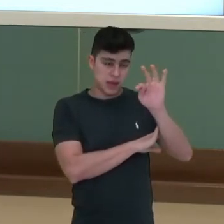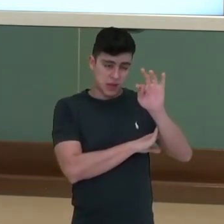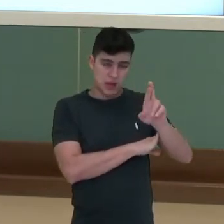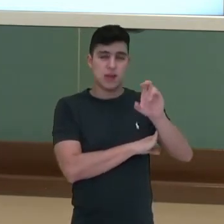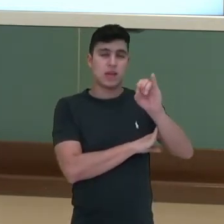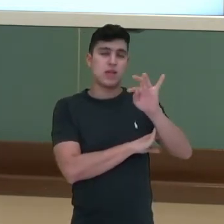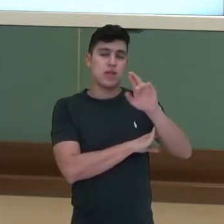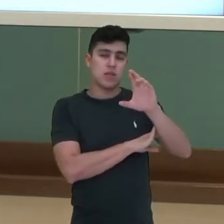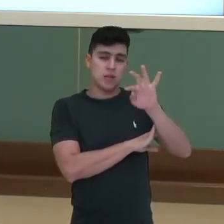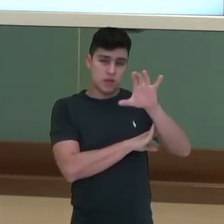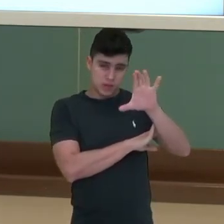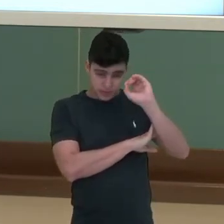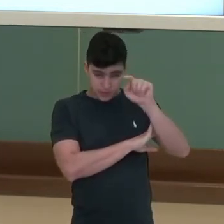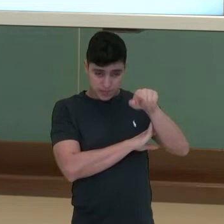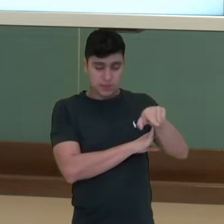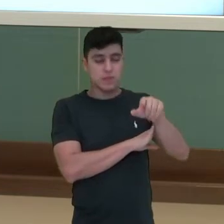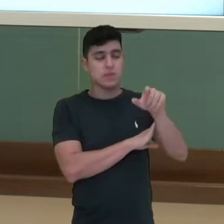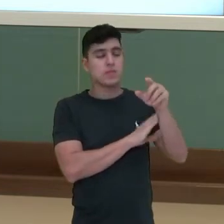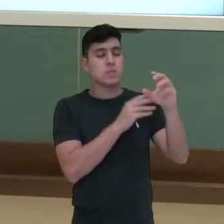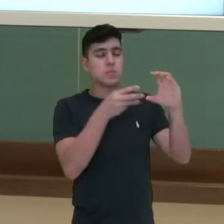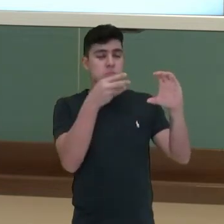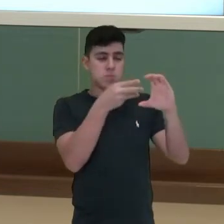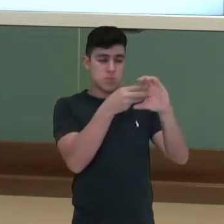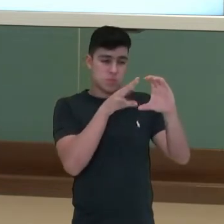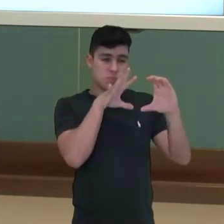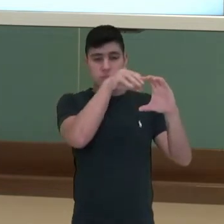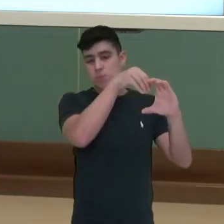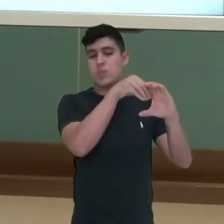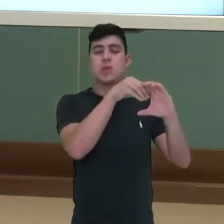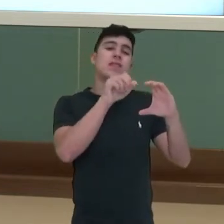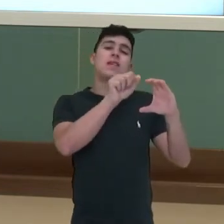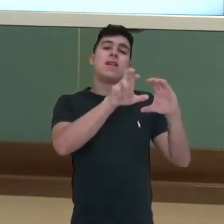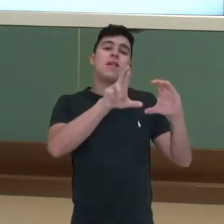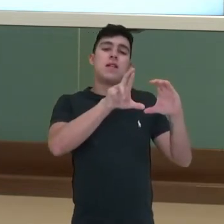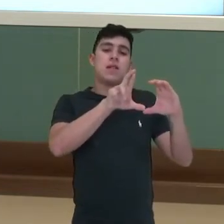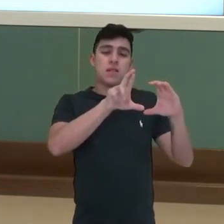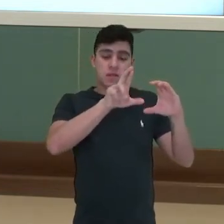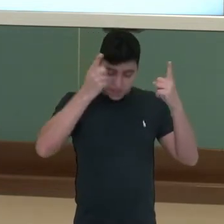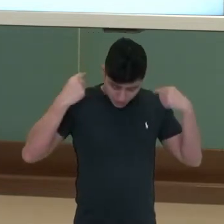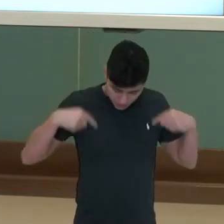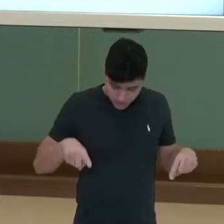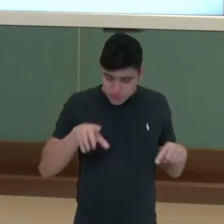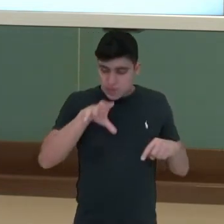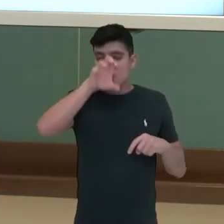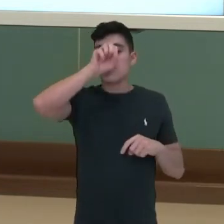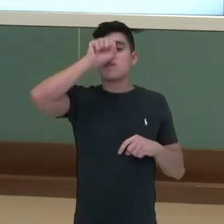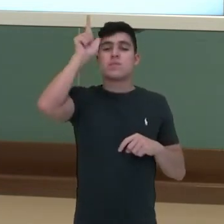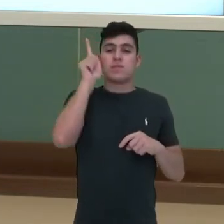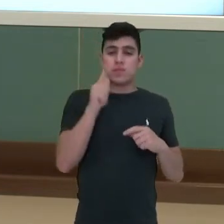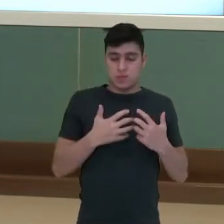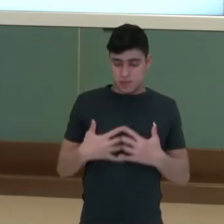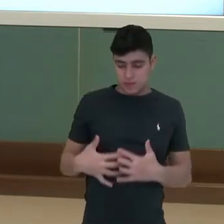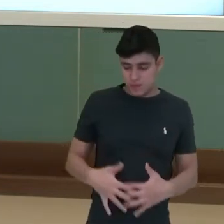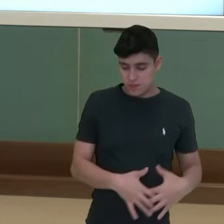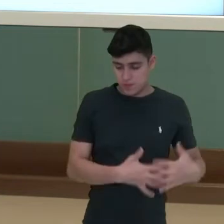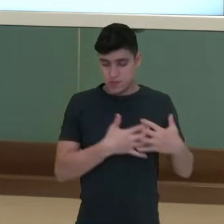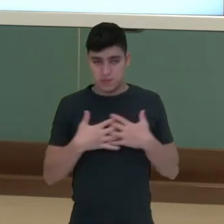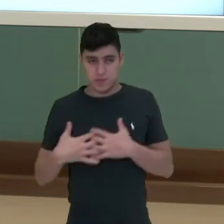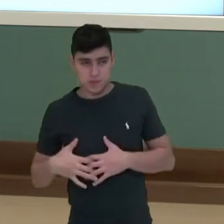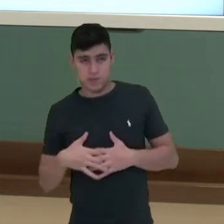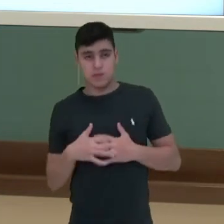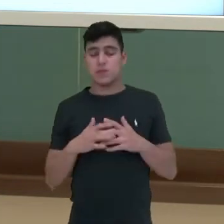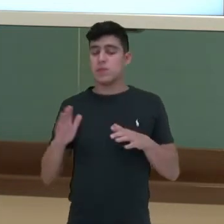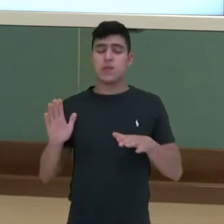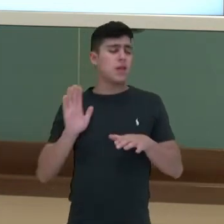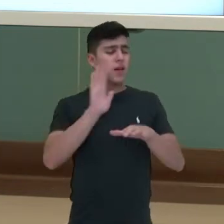célula carrega, por exemplo, o oxigênio para que chegue até o nosso corpo. Quem vai fazer e auxiliar